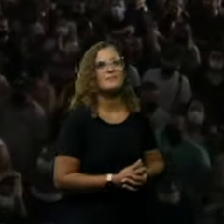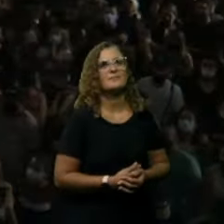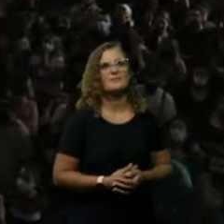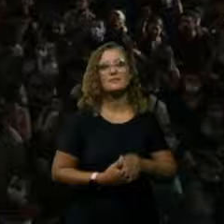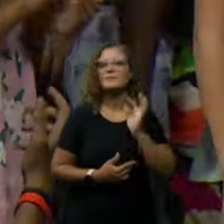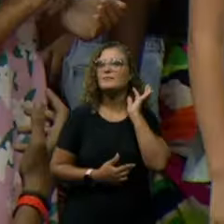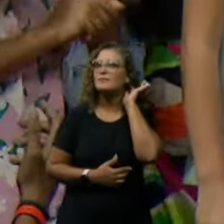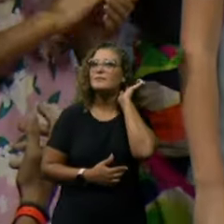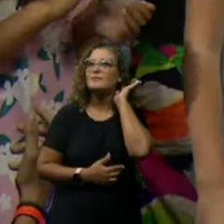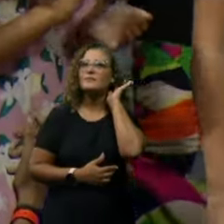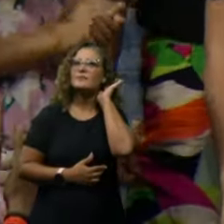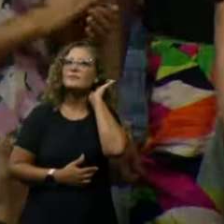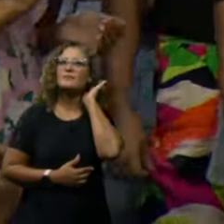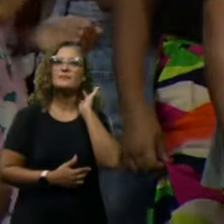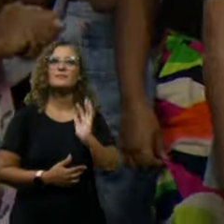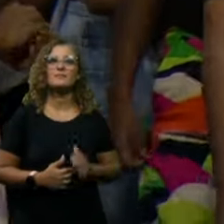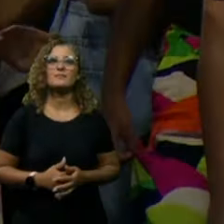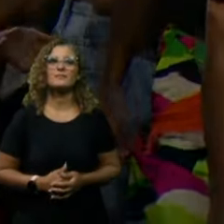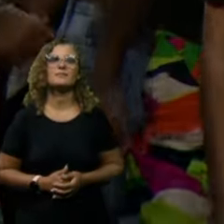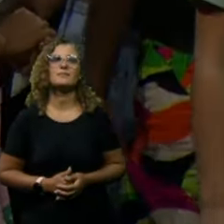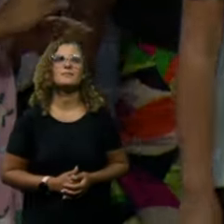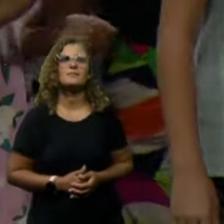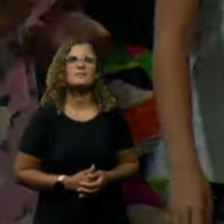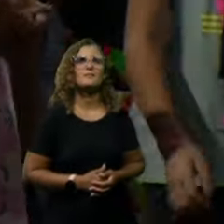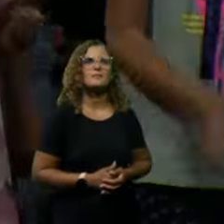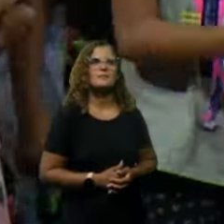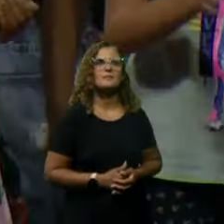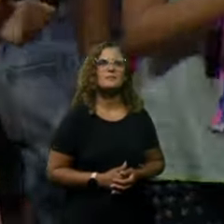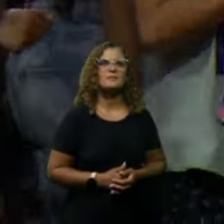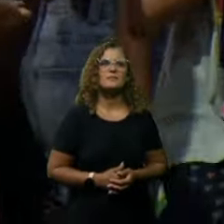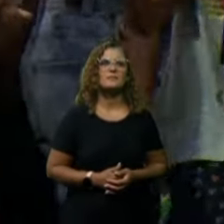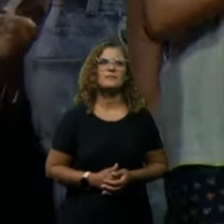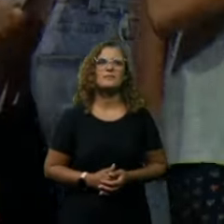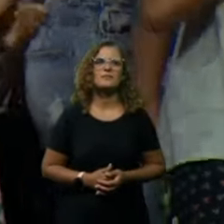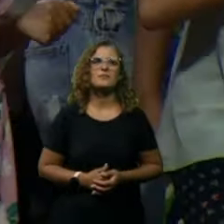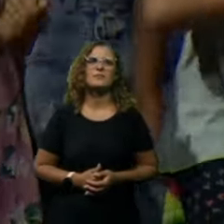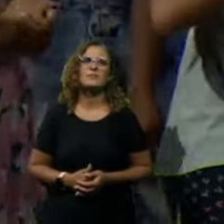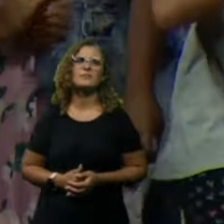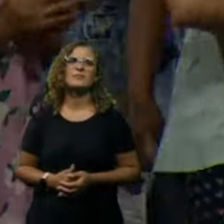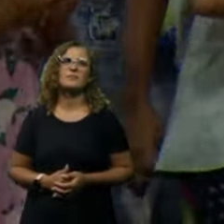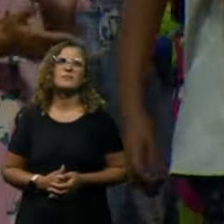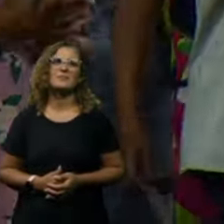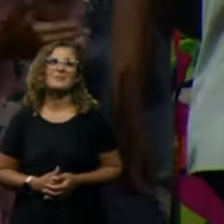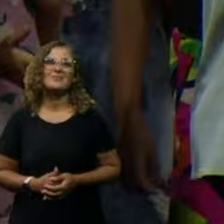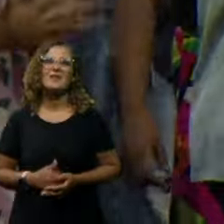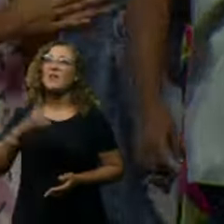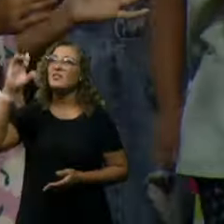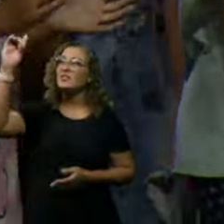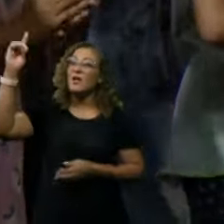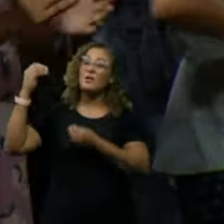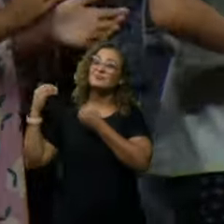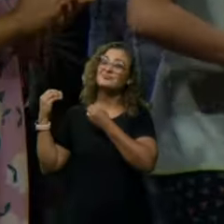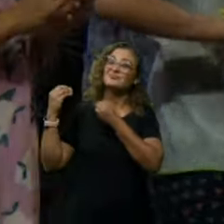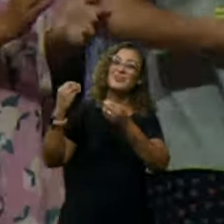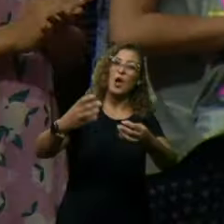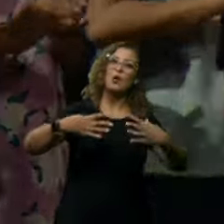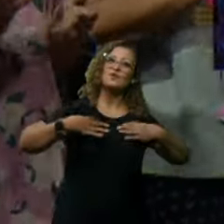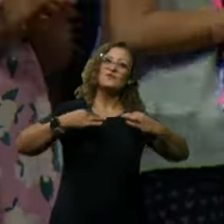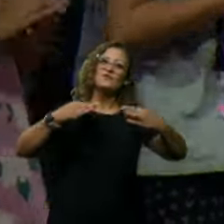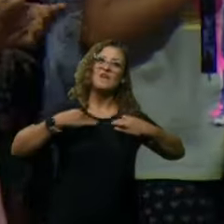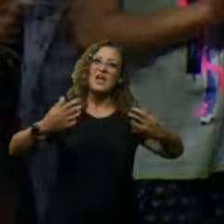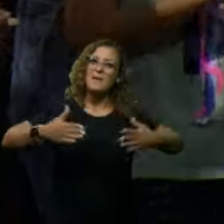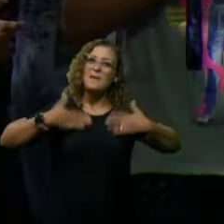O que é amiga a séria ele vou seu Vestes de Louvor ao invés de